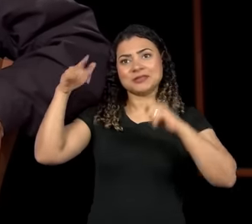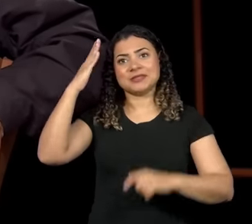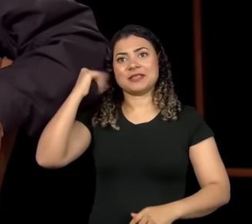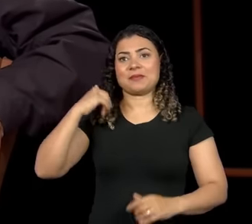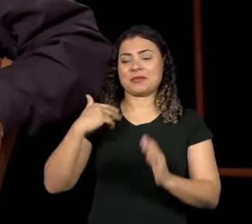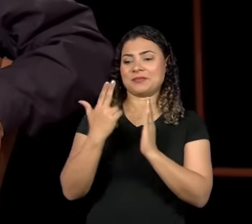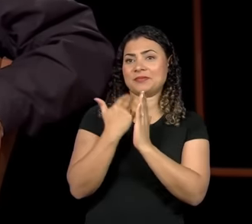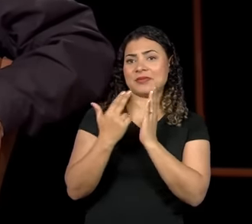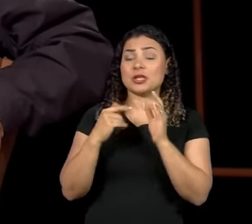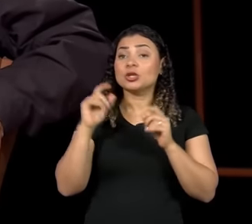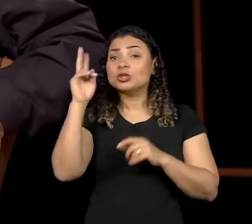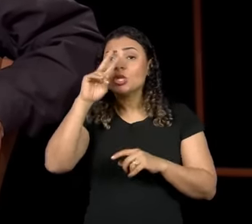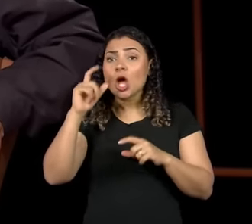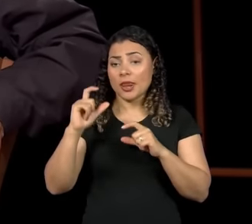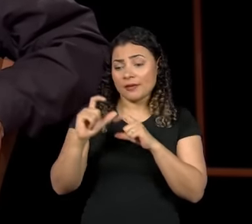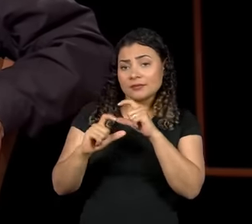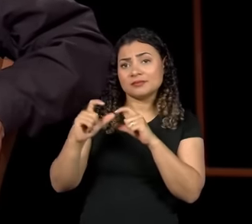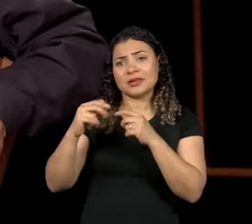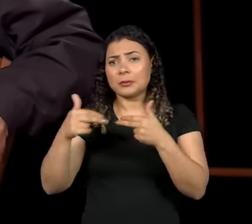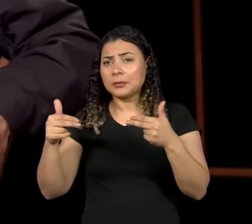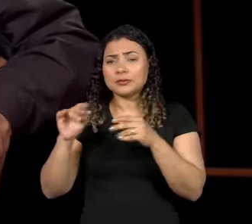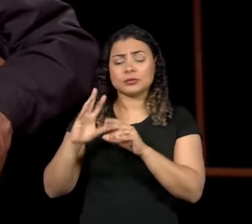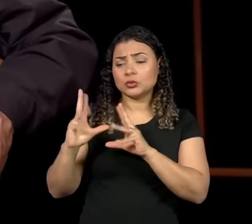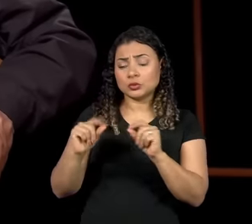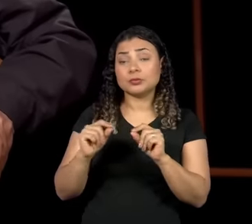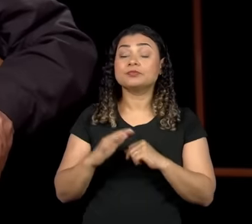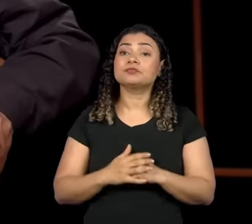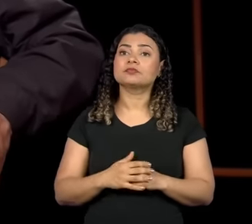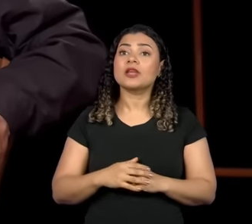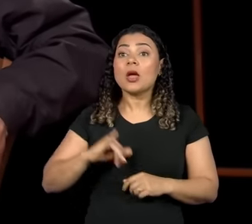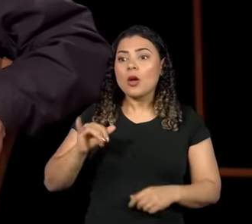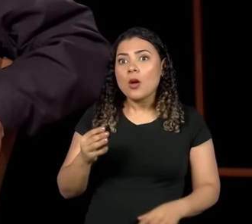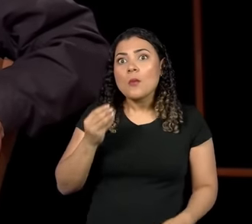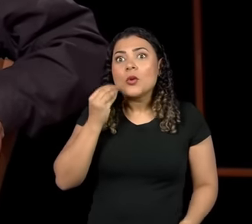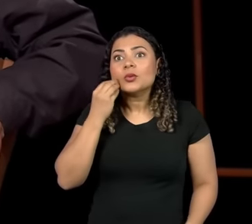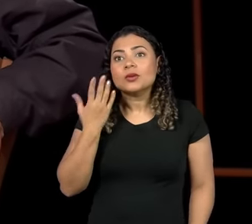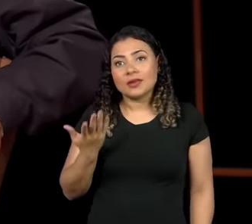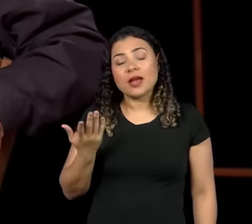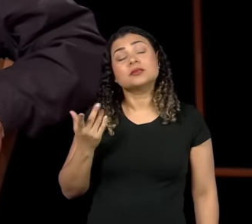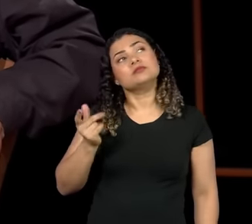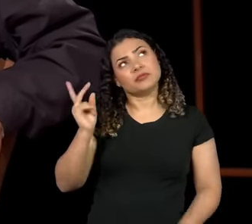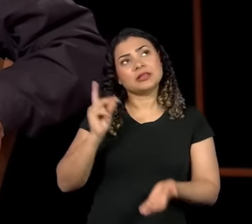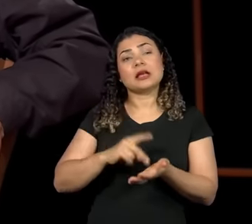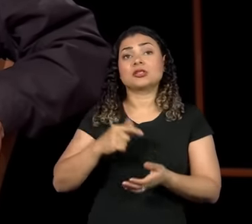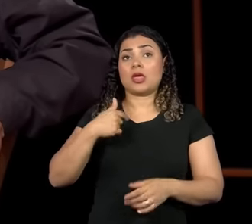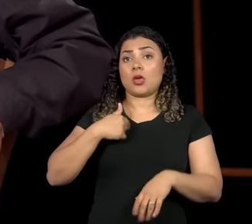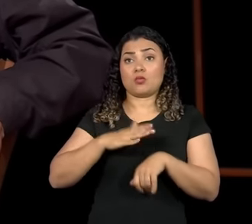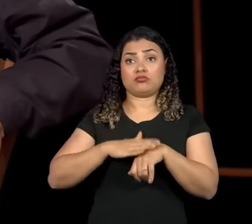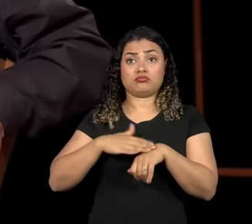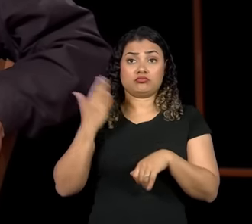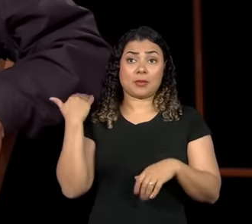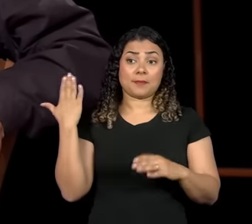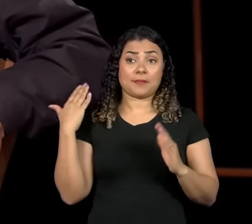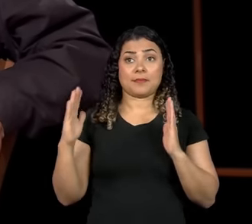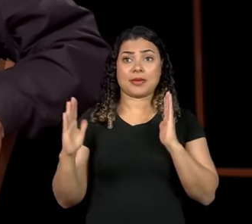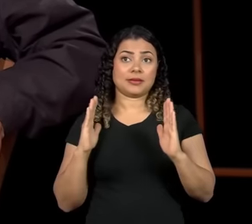desenhava historinhas. E um dia surgiu uma oportunidade, porque eu estava, na época